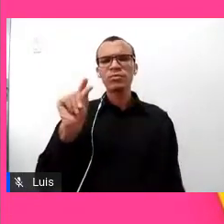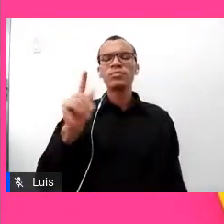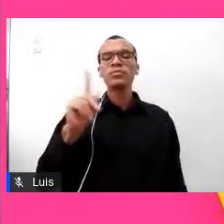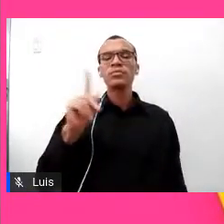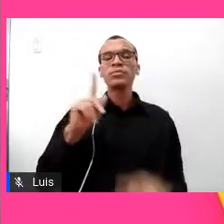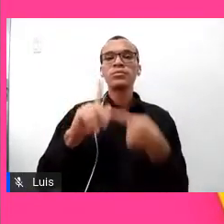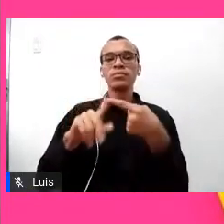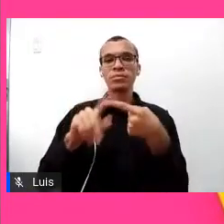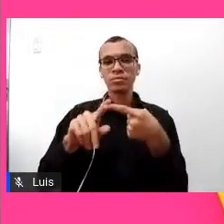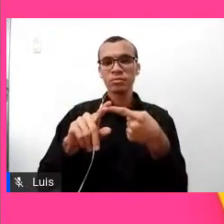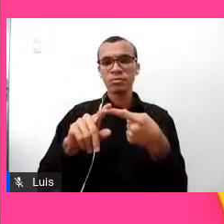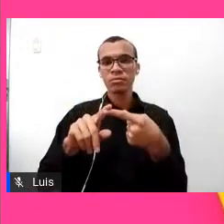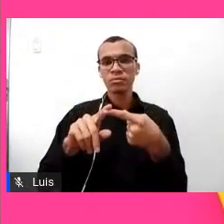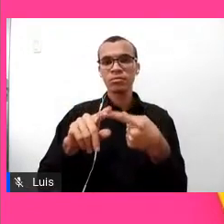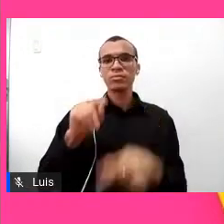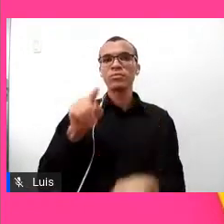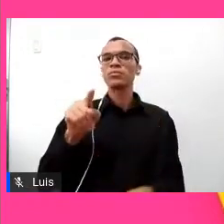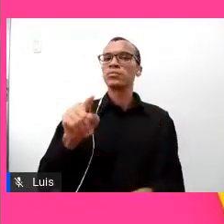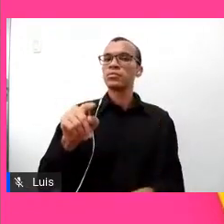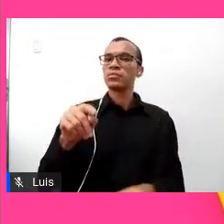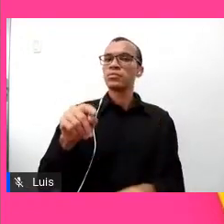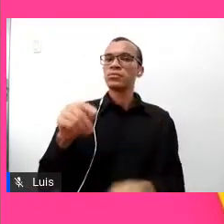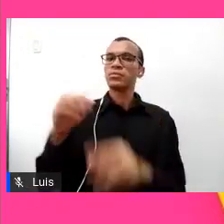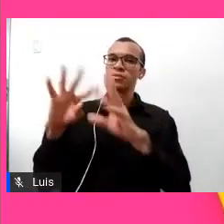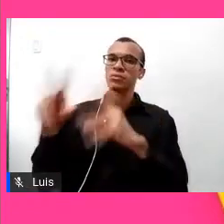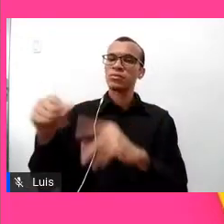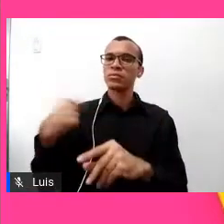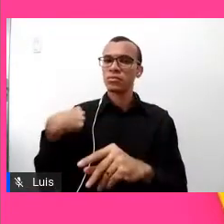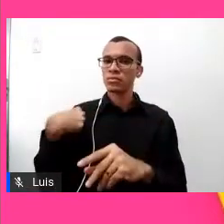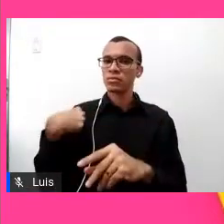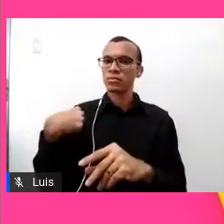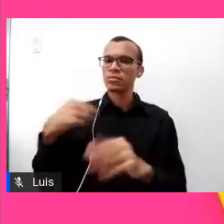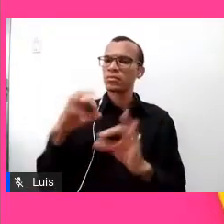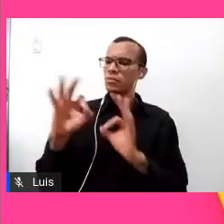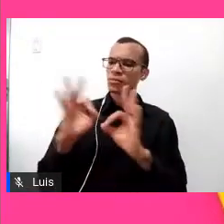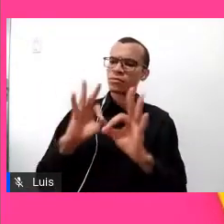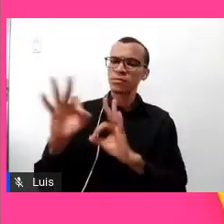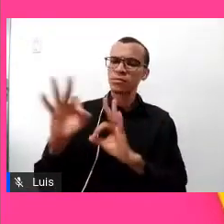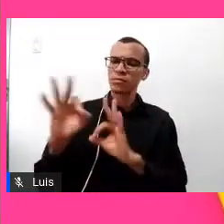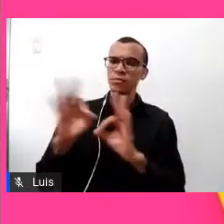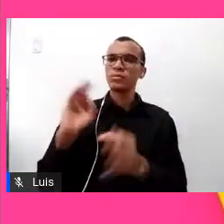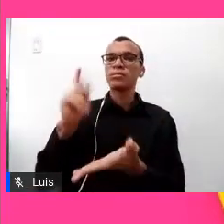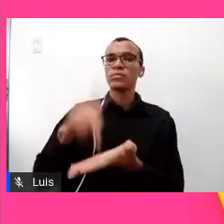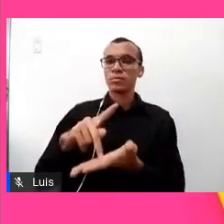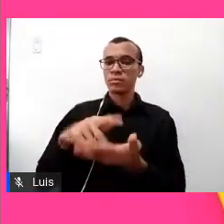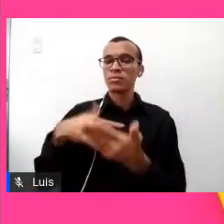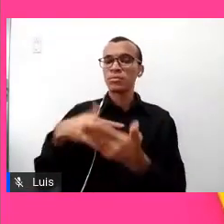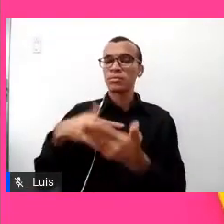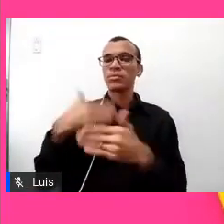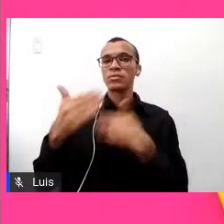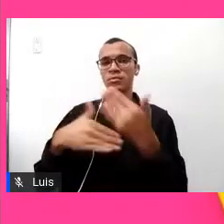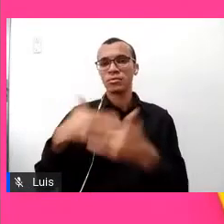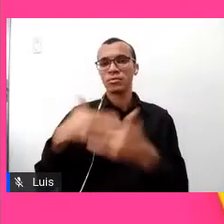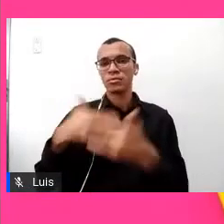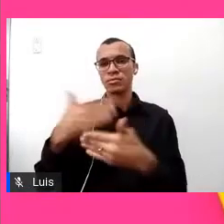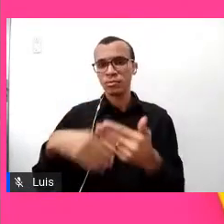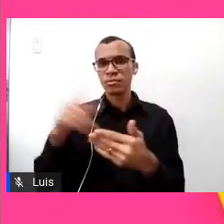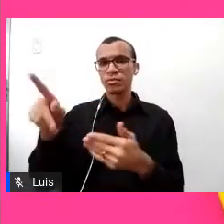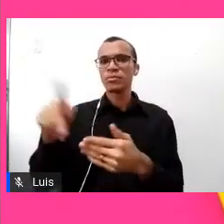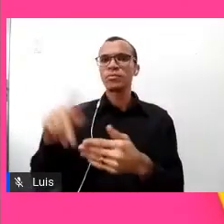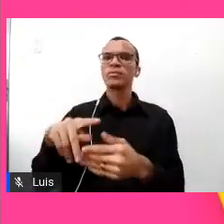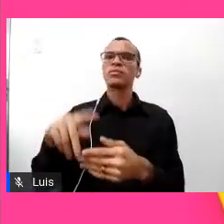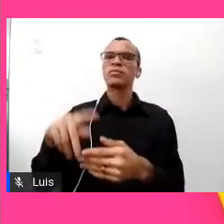esse objeto, eu primeiro modelei ele real, e depois eu fiz ele no programa, na modelagem, no